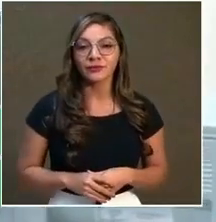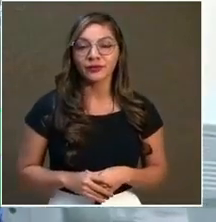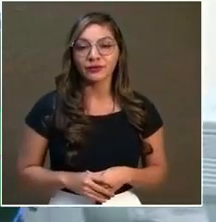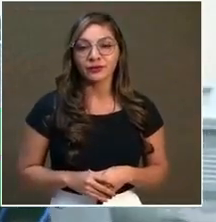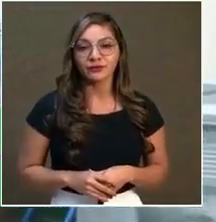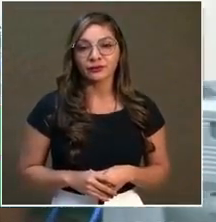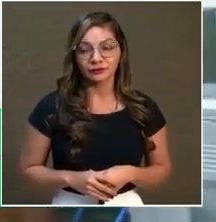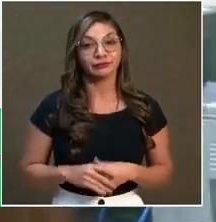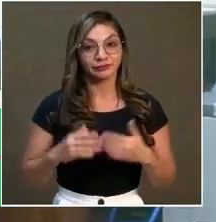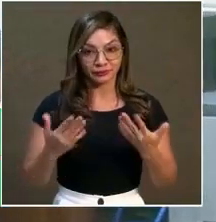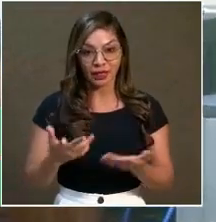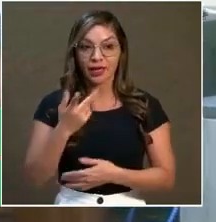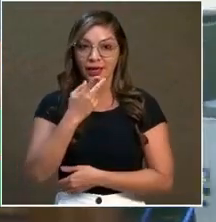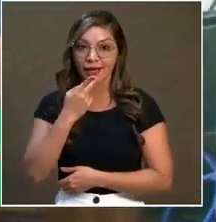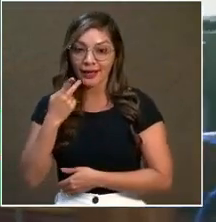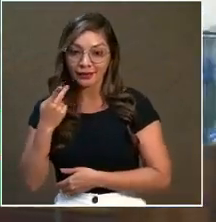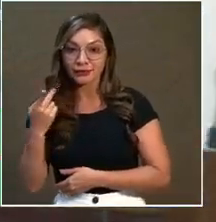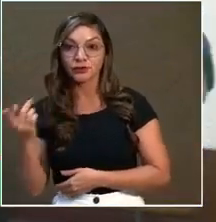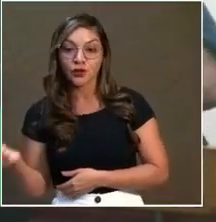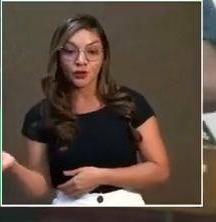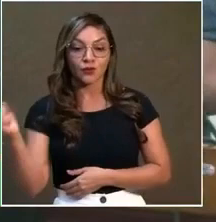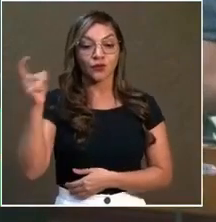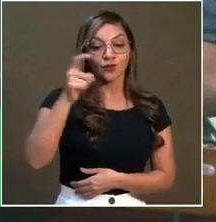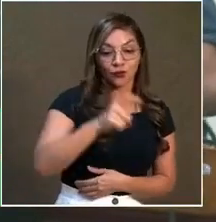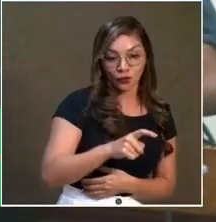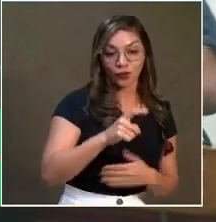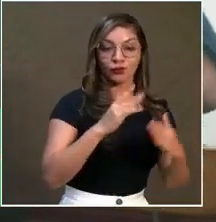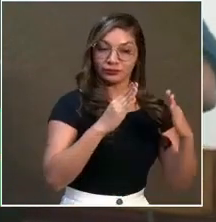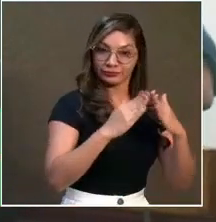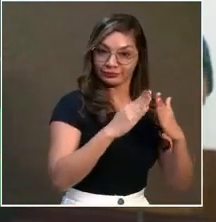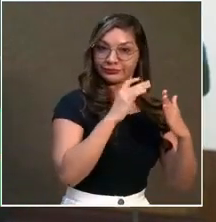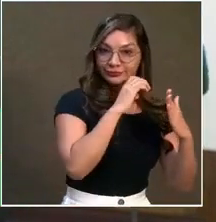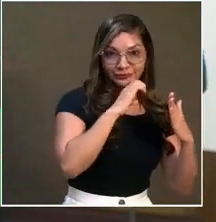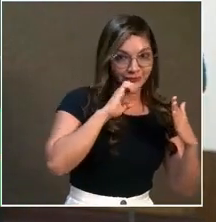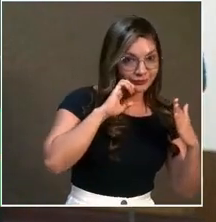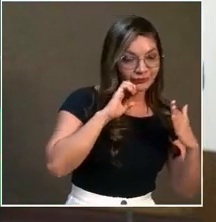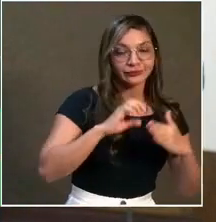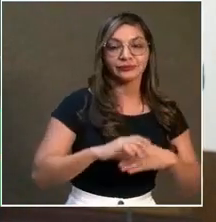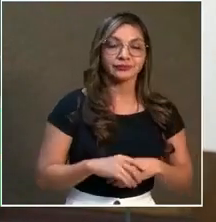quando ele retornou... Sobe lá, aquela.